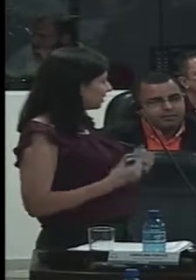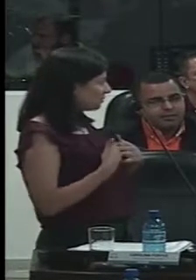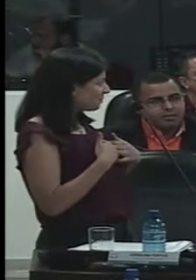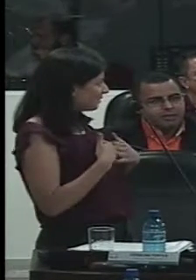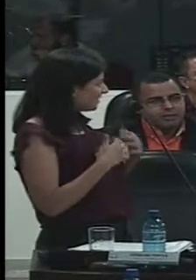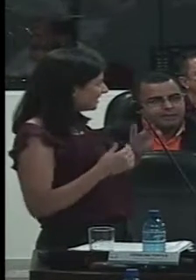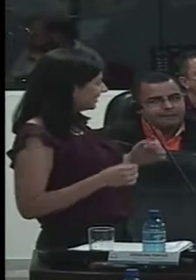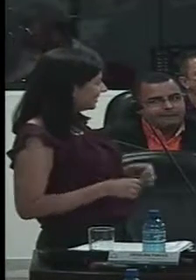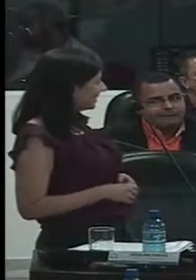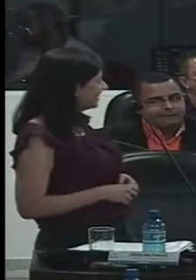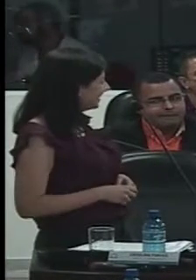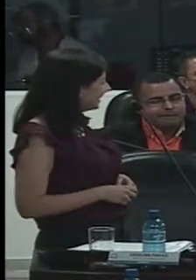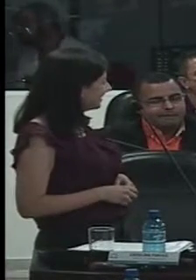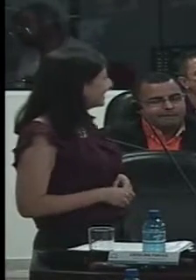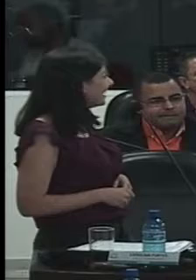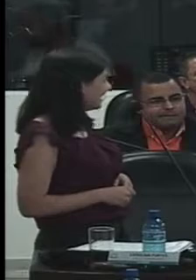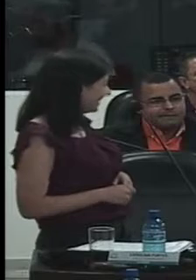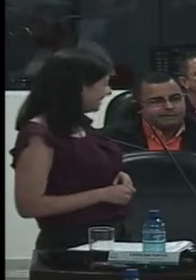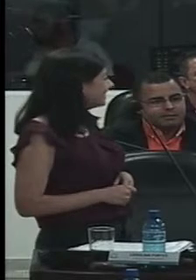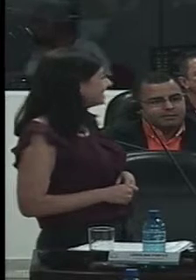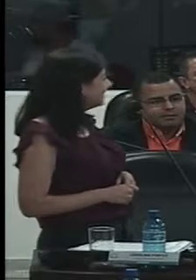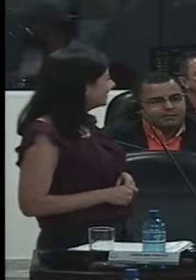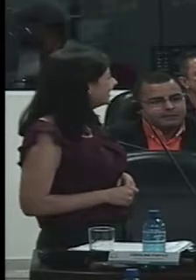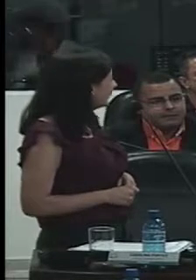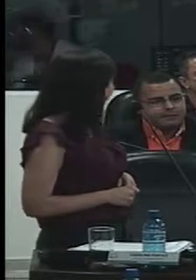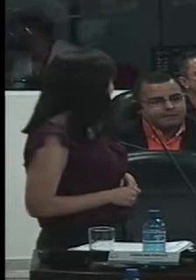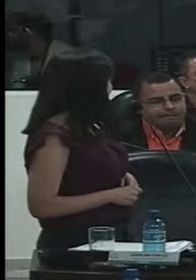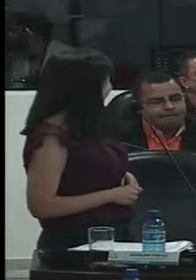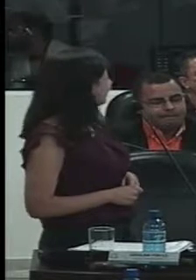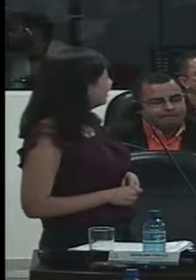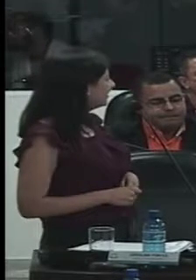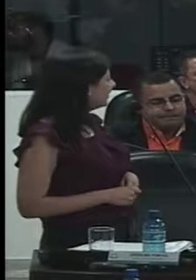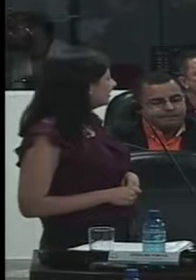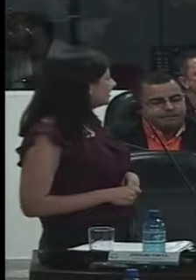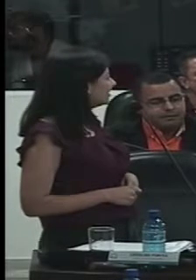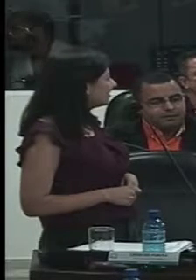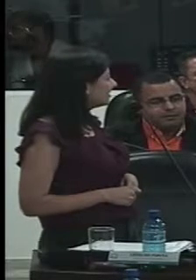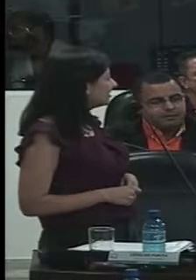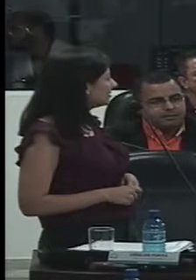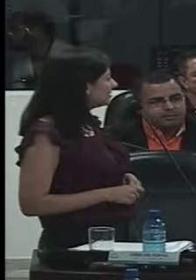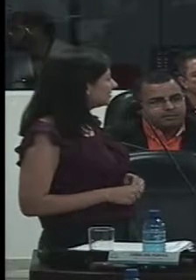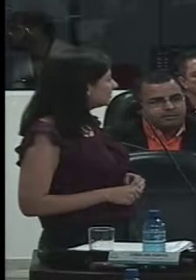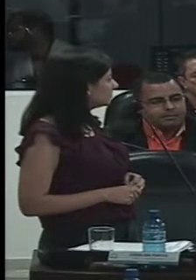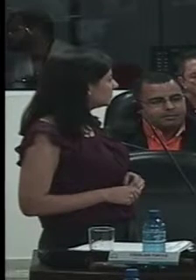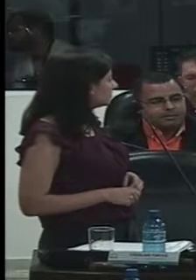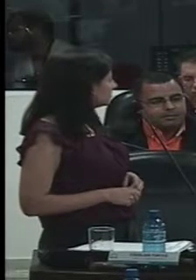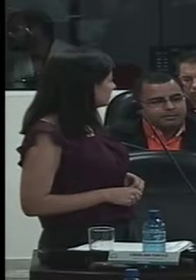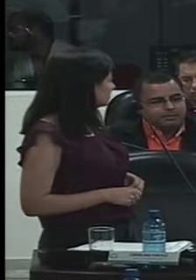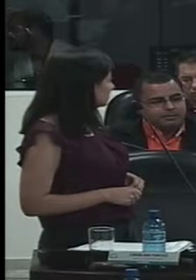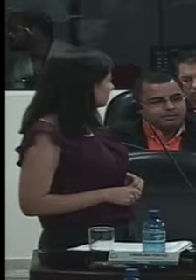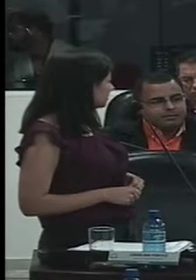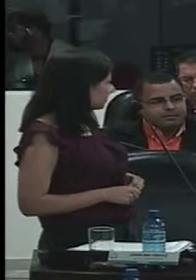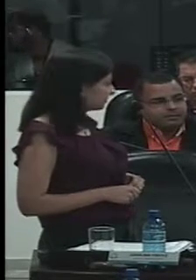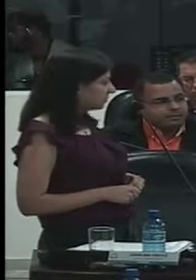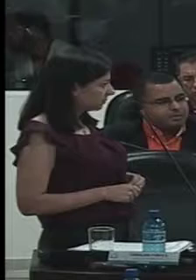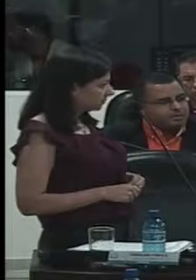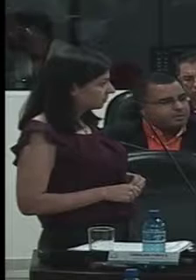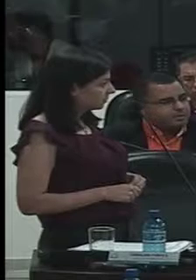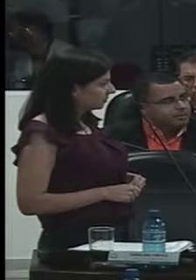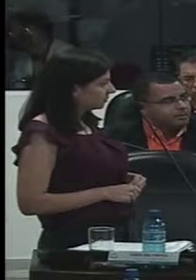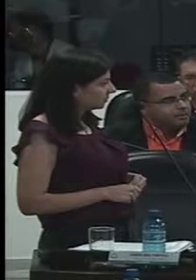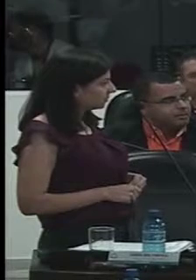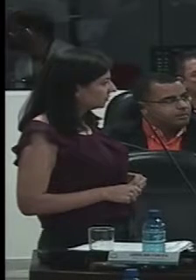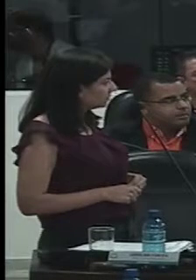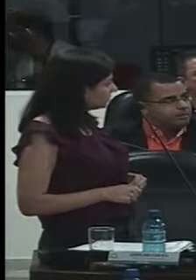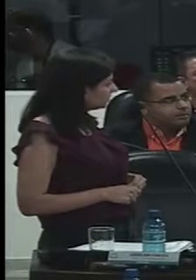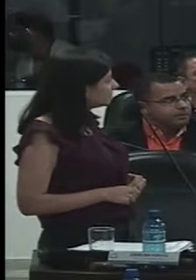favorável. Nem contrário. A senhora está se manifestando e muito bem. Mas a gente não vê hoje uma manifestação dessas minorias. Eu